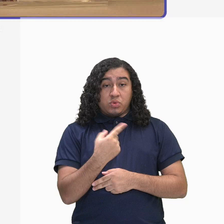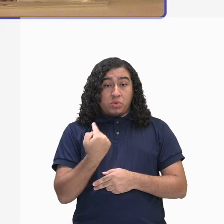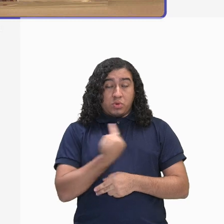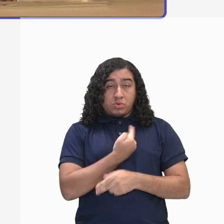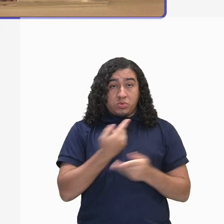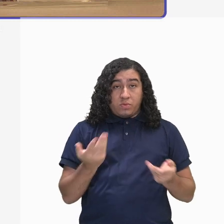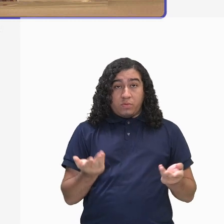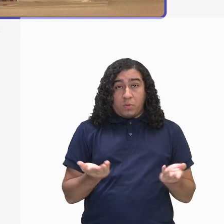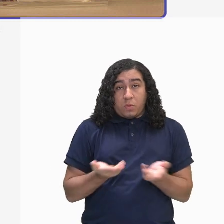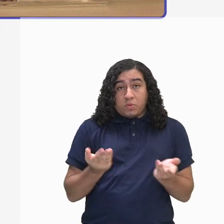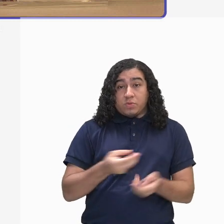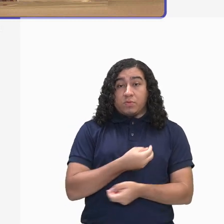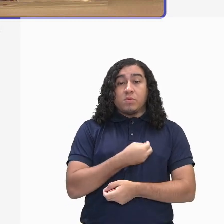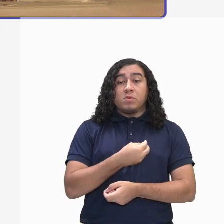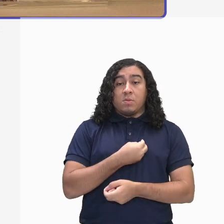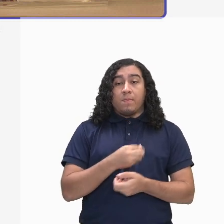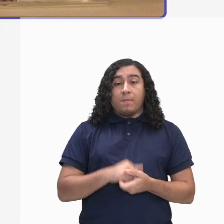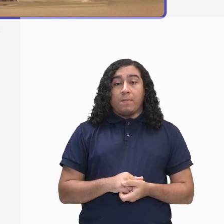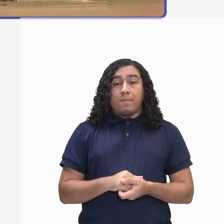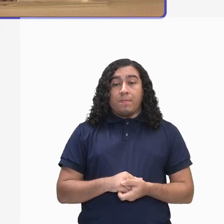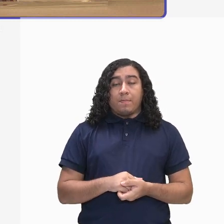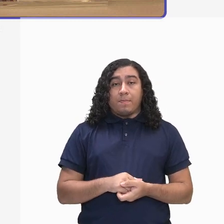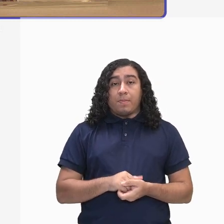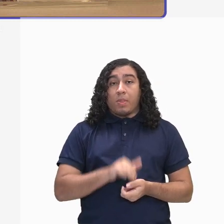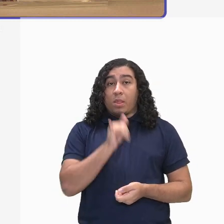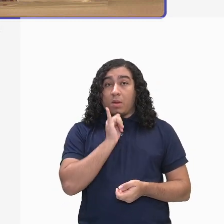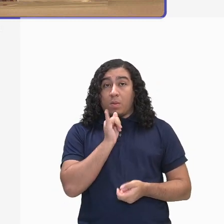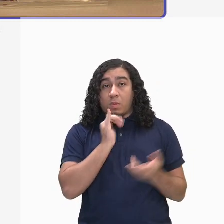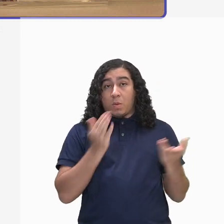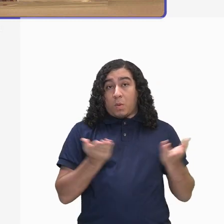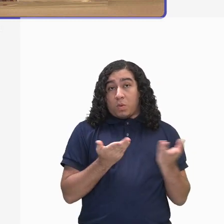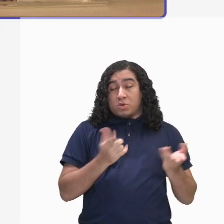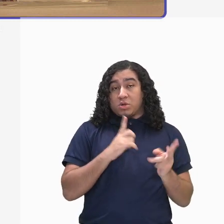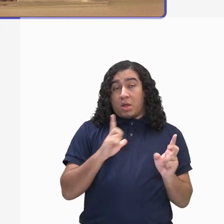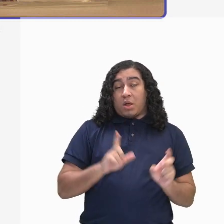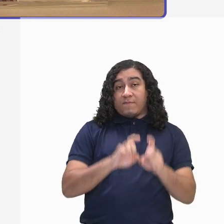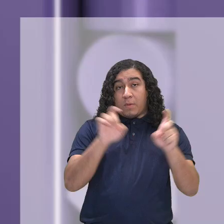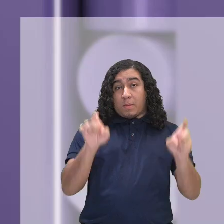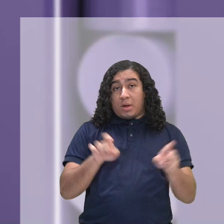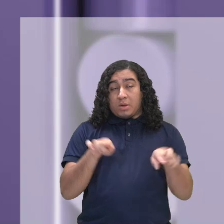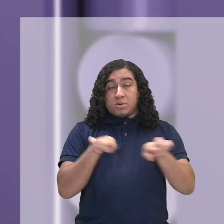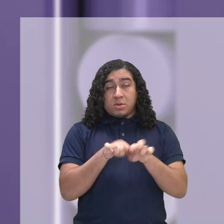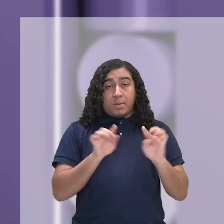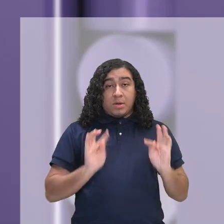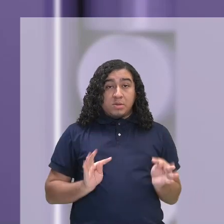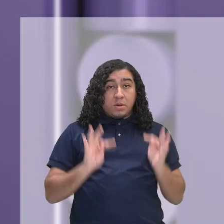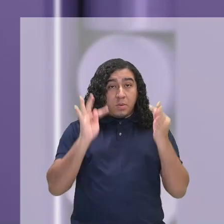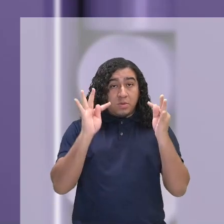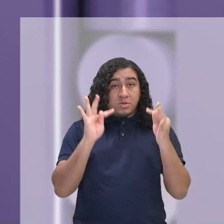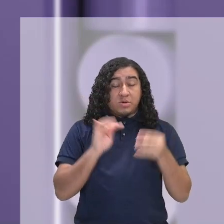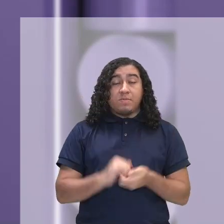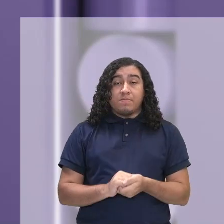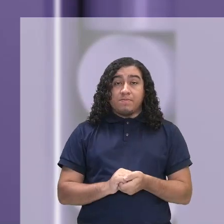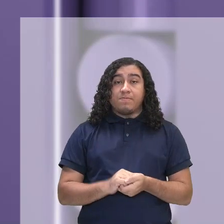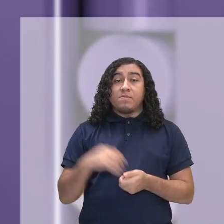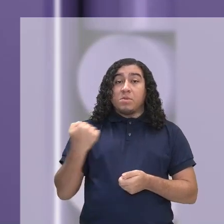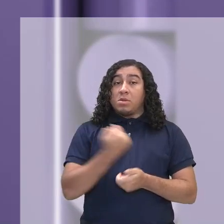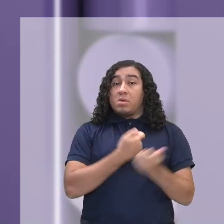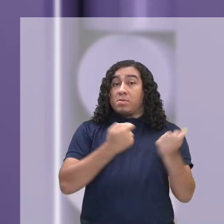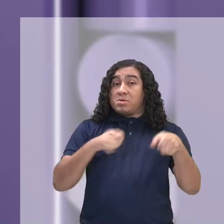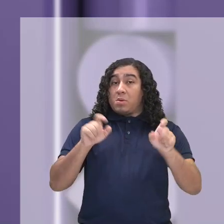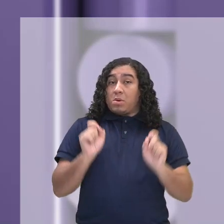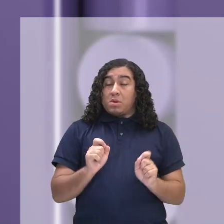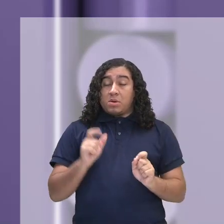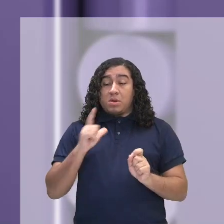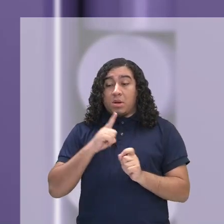vivemos hoje. Né? Por exemplo, hoje nós temos a questão da informática, da tecnologia. Então é preciso atualizar a